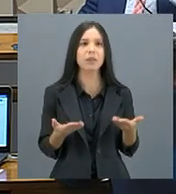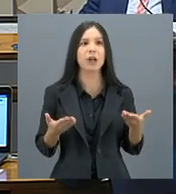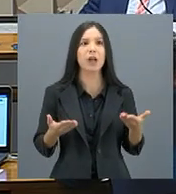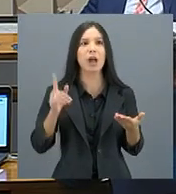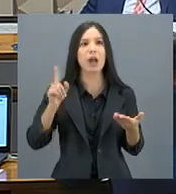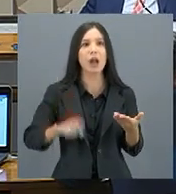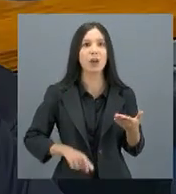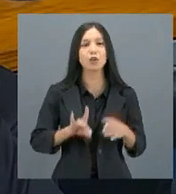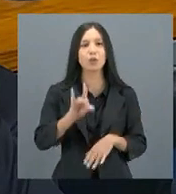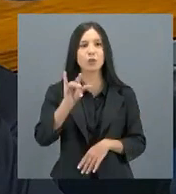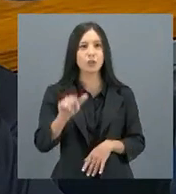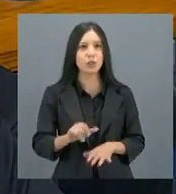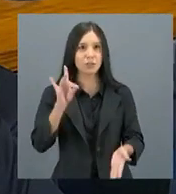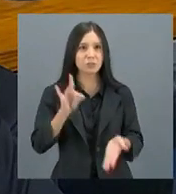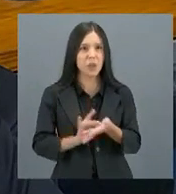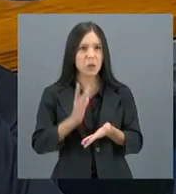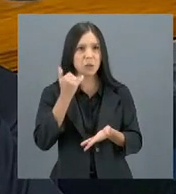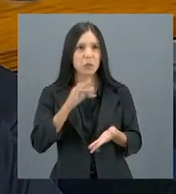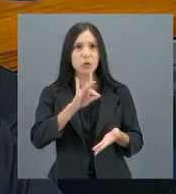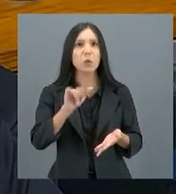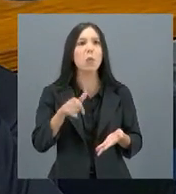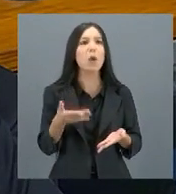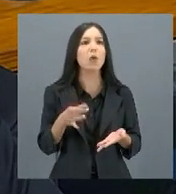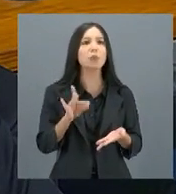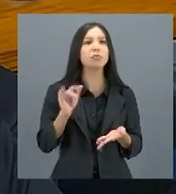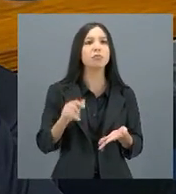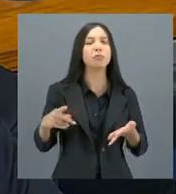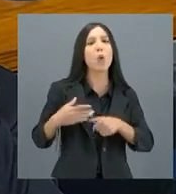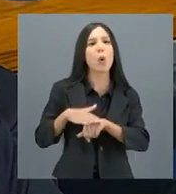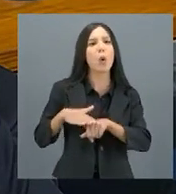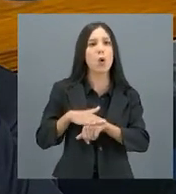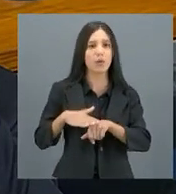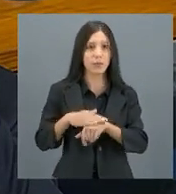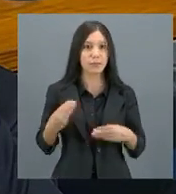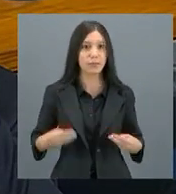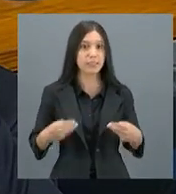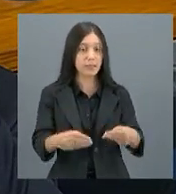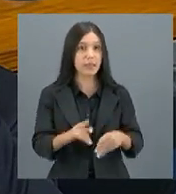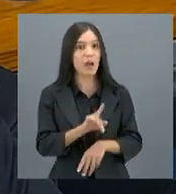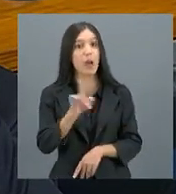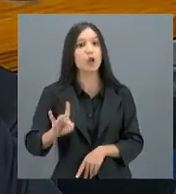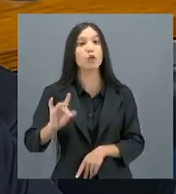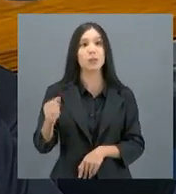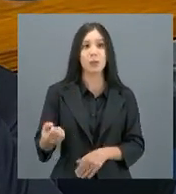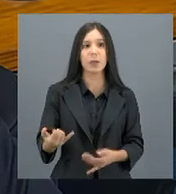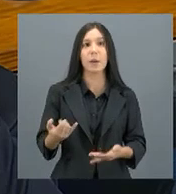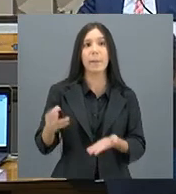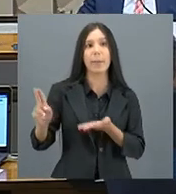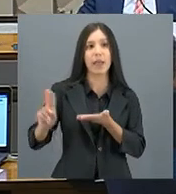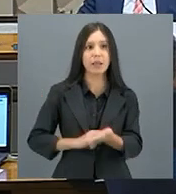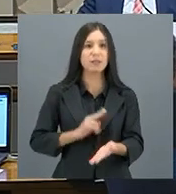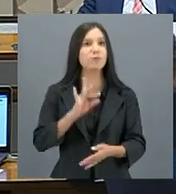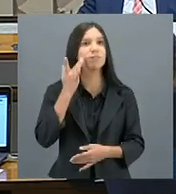Então, a data exatamente o senhor não sabe. Qual foi essa data dessa conversa? Foi no Ministério da Fazenda, não é isso? Do dia que ele me manda a mensagem, sobe?